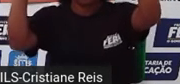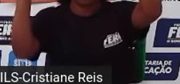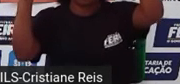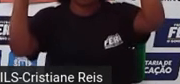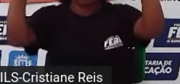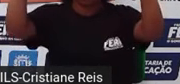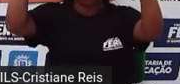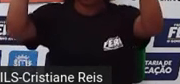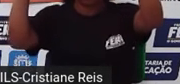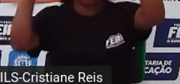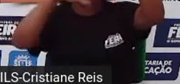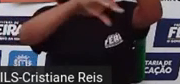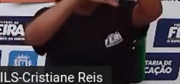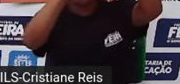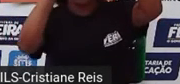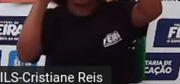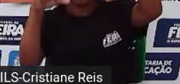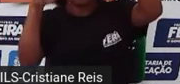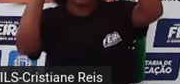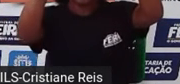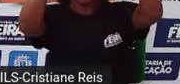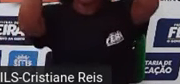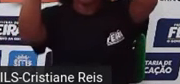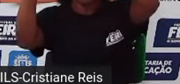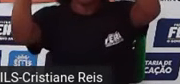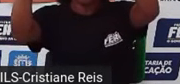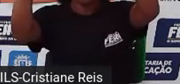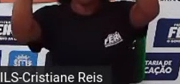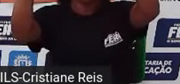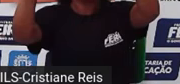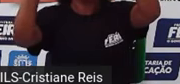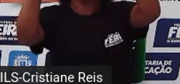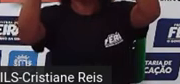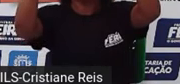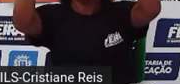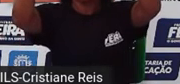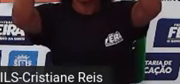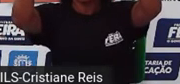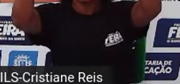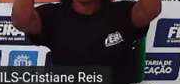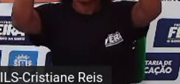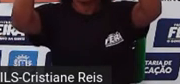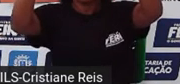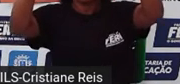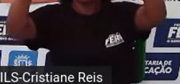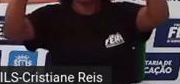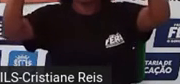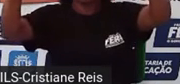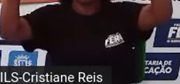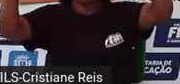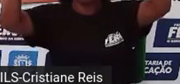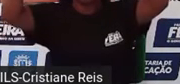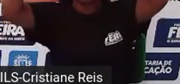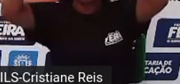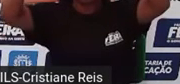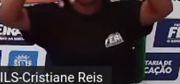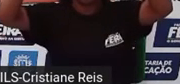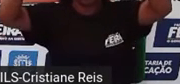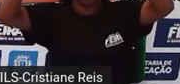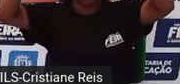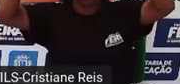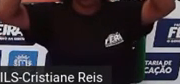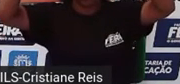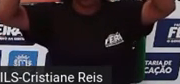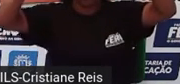ele já vai sofrer essa mudança e depressão e também o short com esse relevo para fazer chover bastante